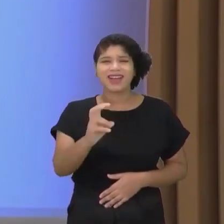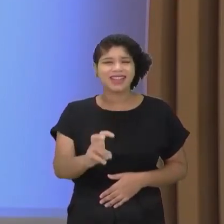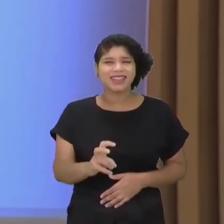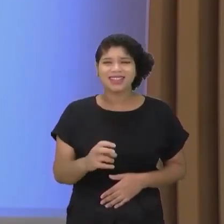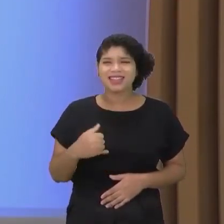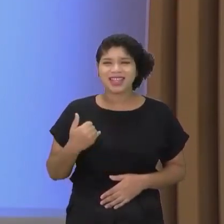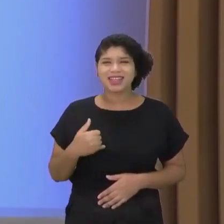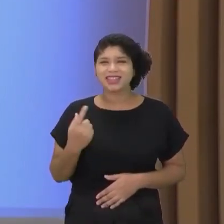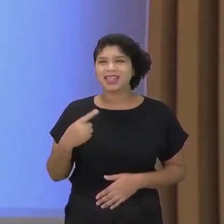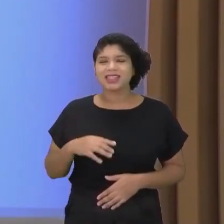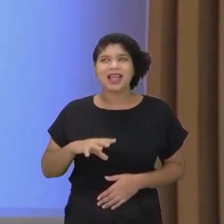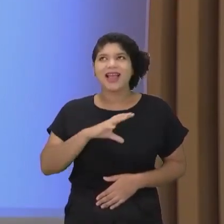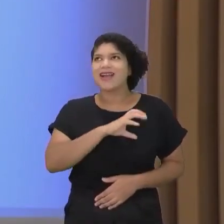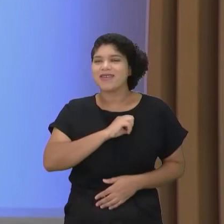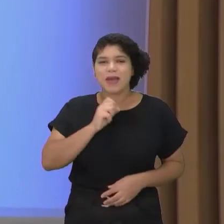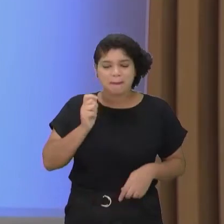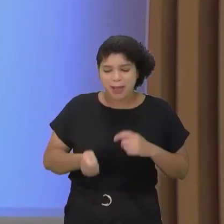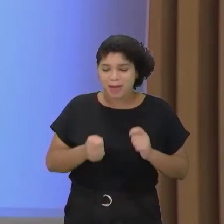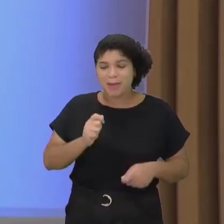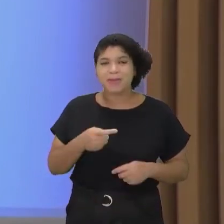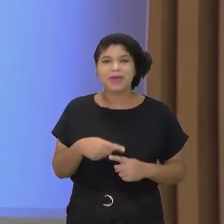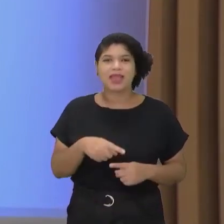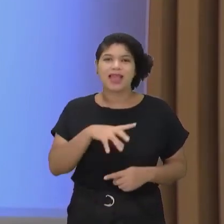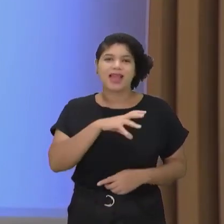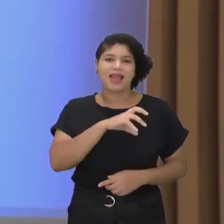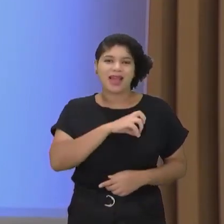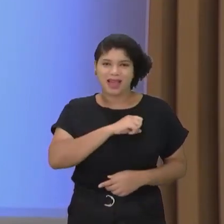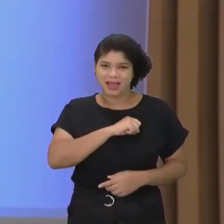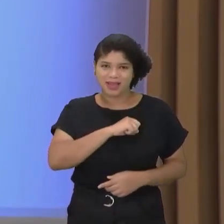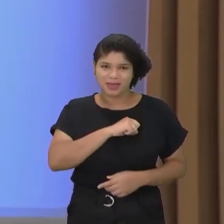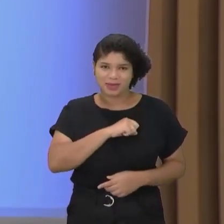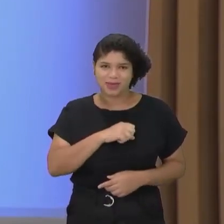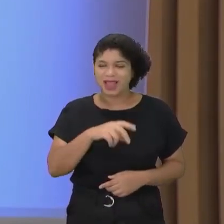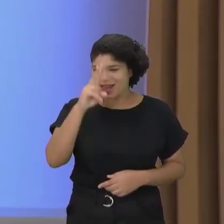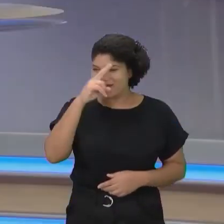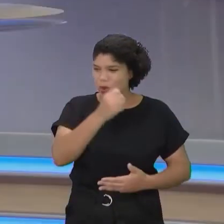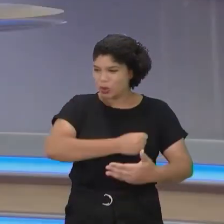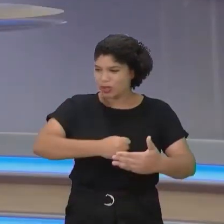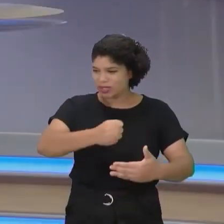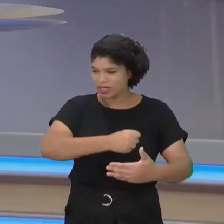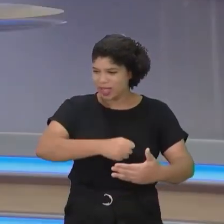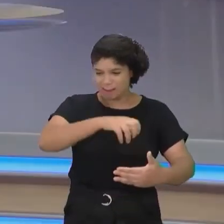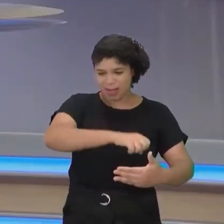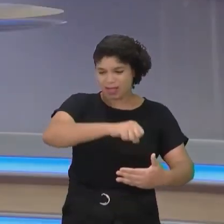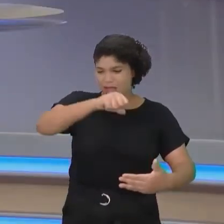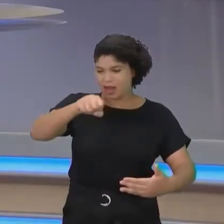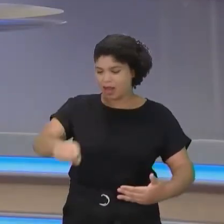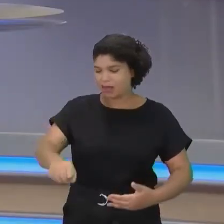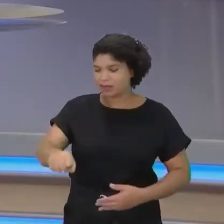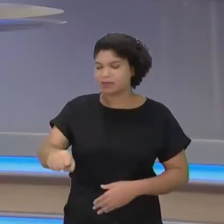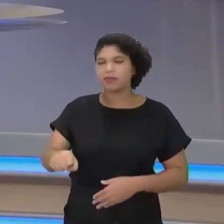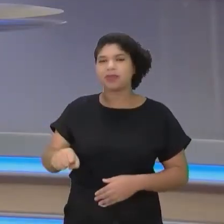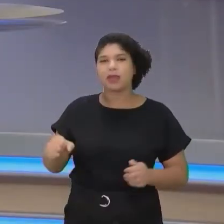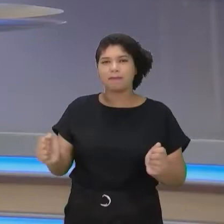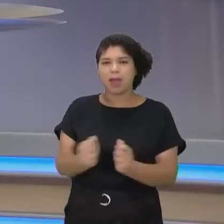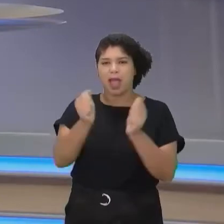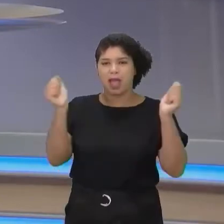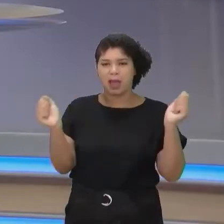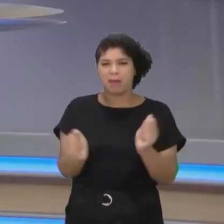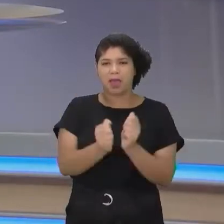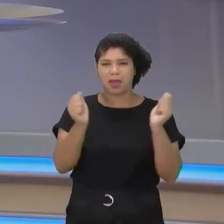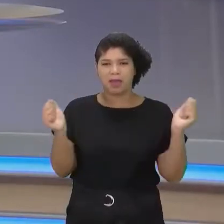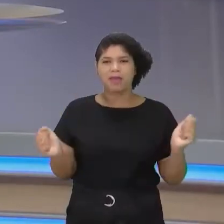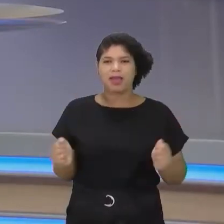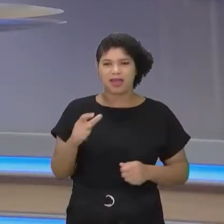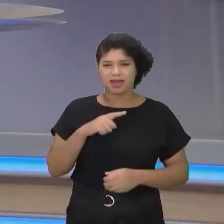adoram bater na panela. Eu também, quando era bem pequenininho. Você lembra daqueles, que é muito comum, até como ícone de brinquedo